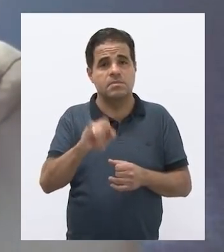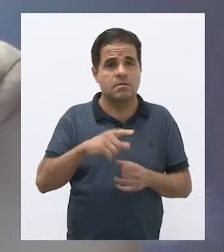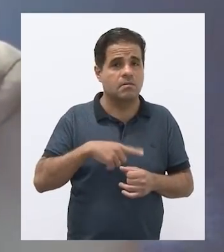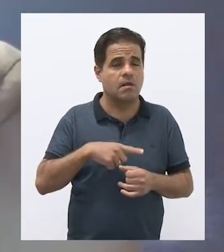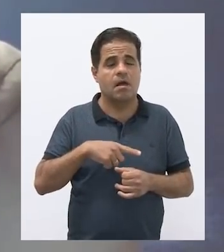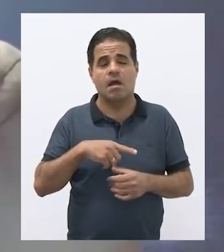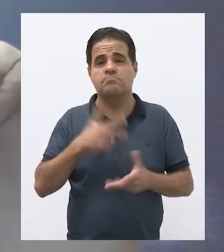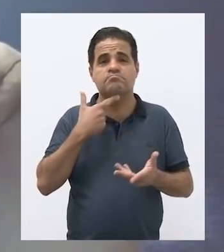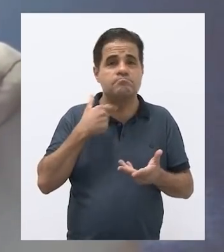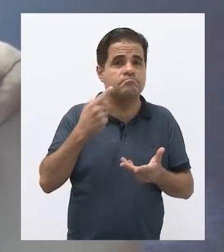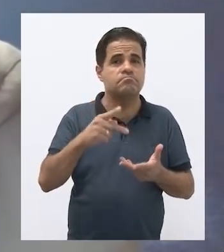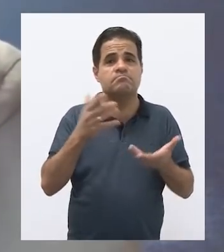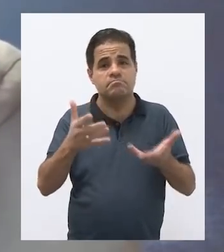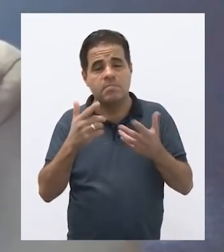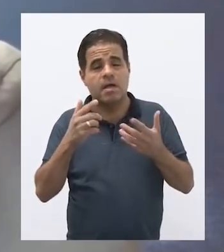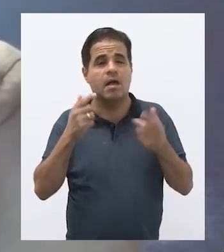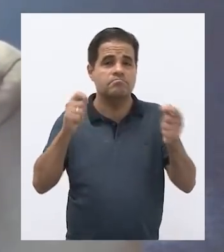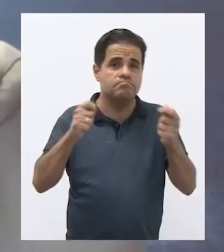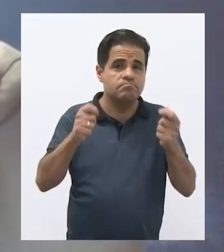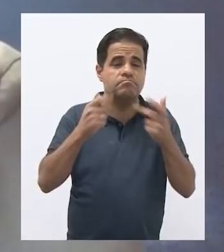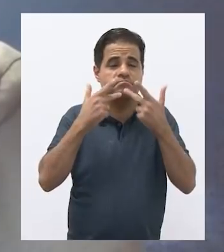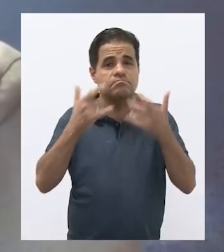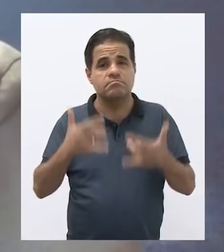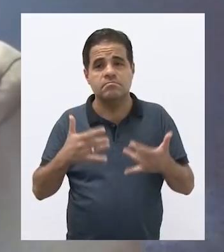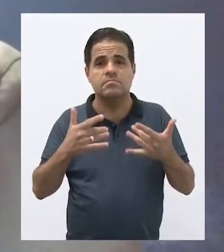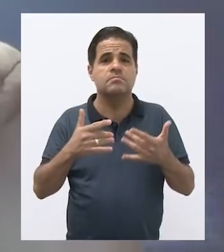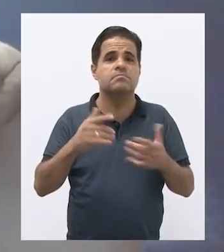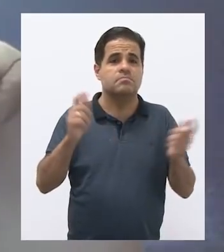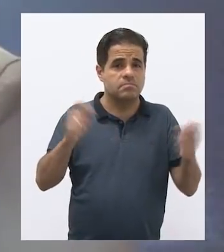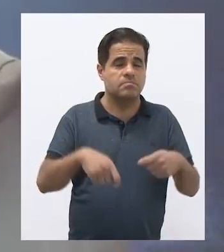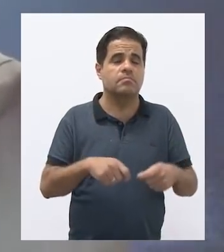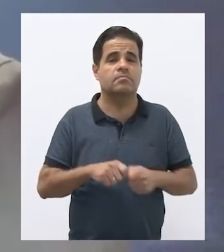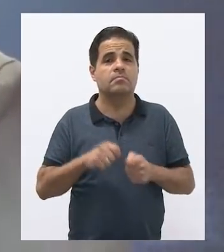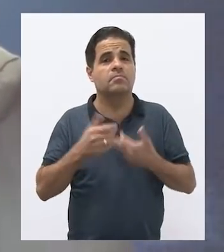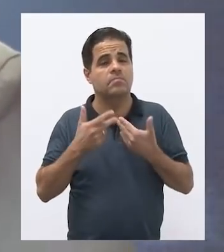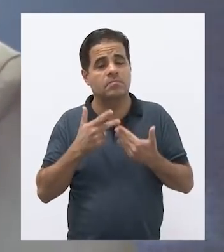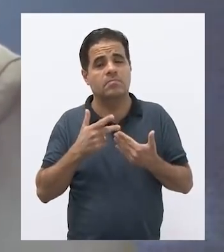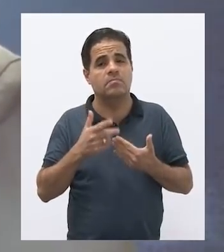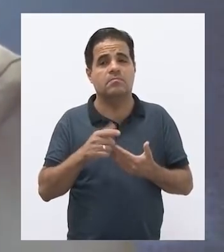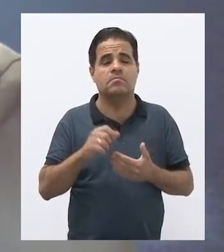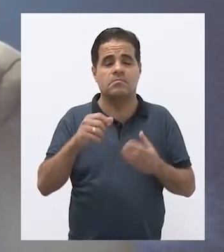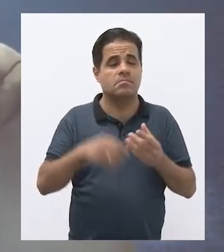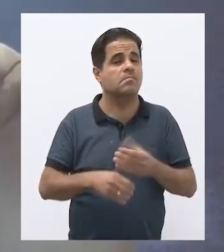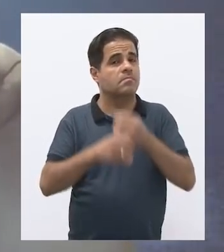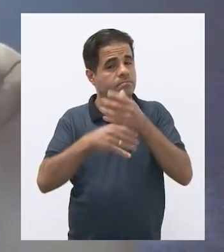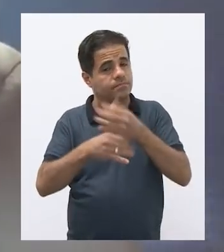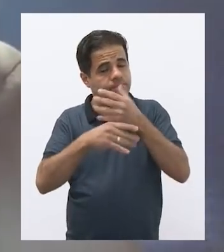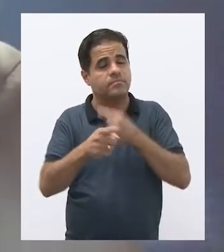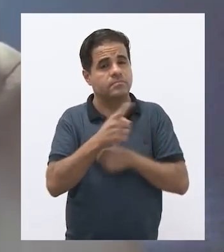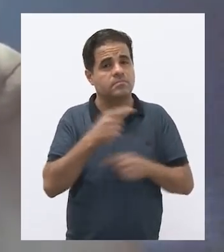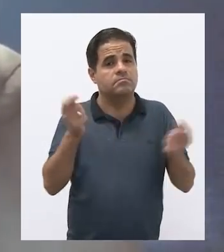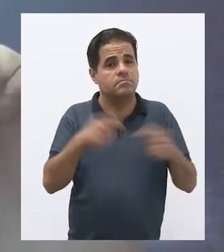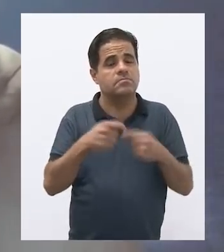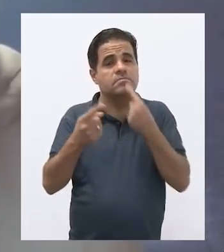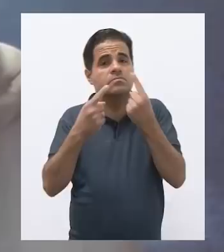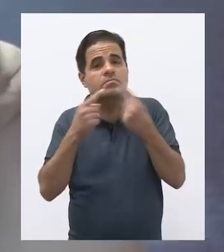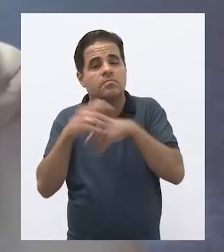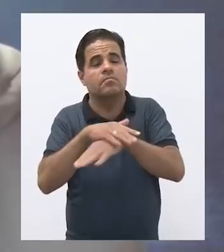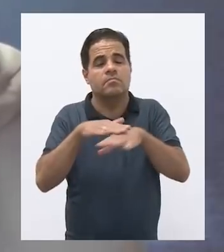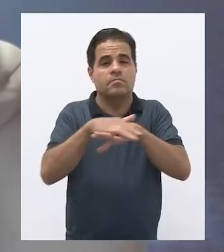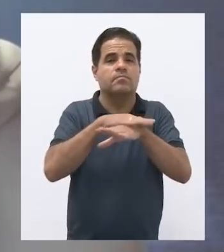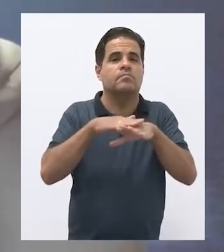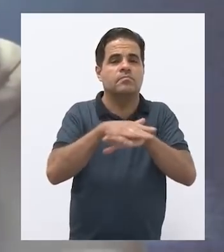tiver manifestações que faça aí por meio do chat para a gente conversar. A ideia é conversar